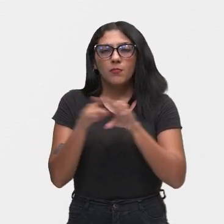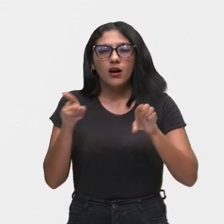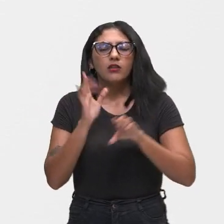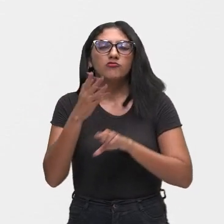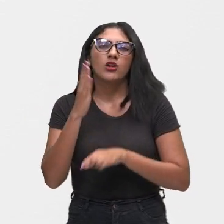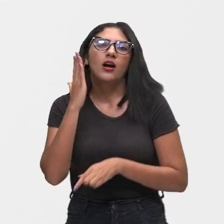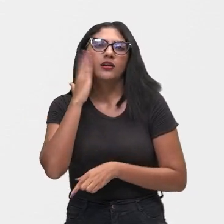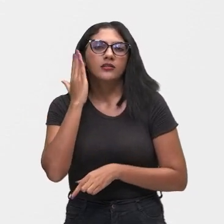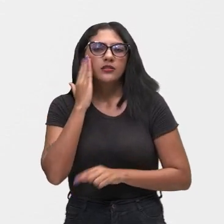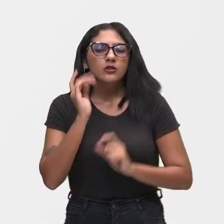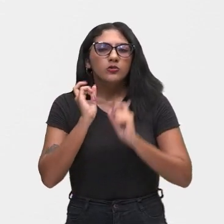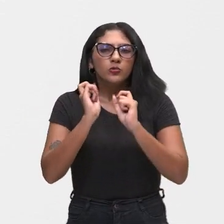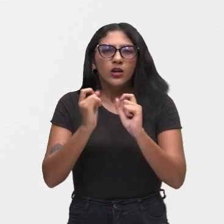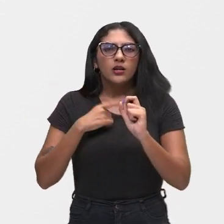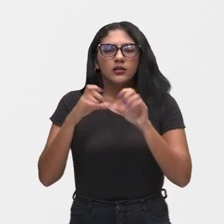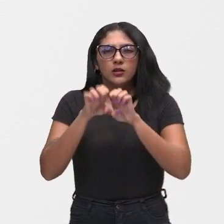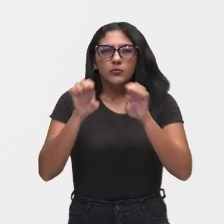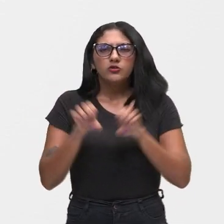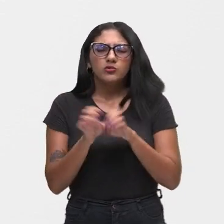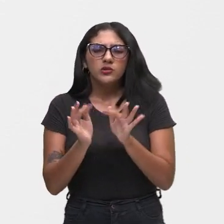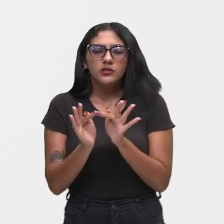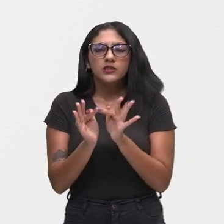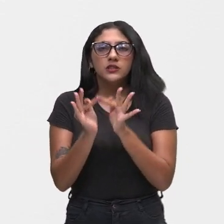movimentação dessa estrutura superior,